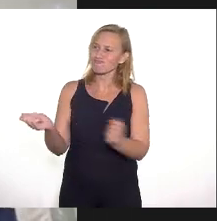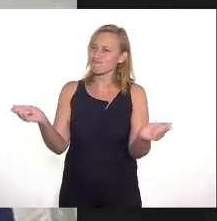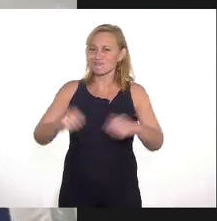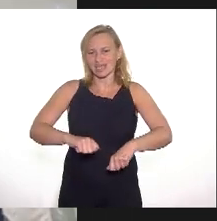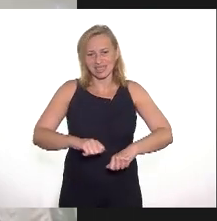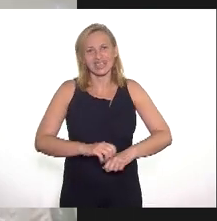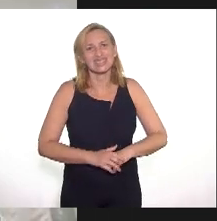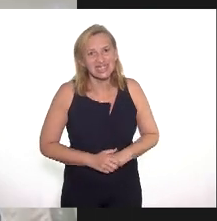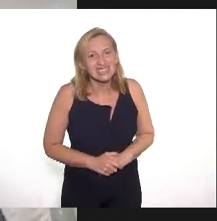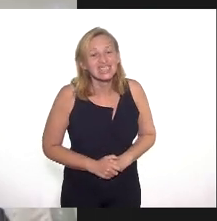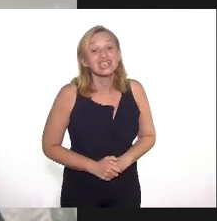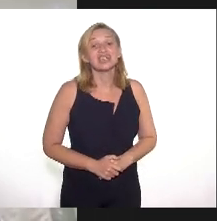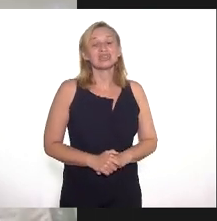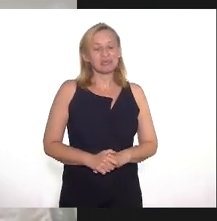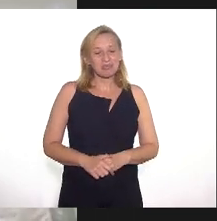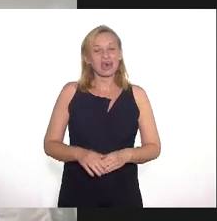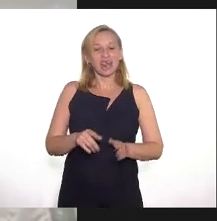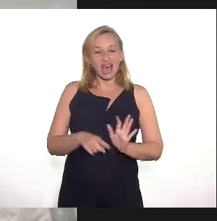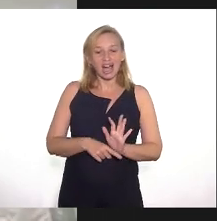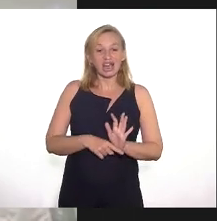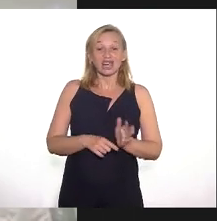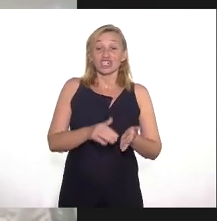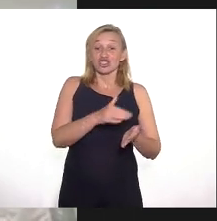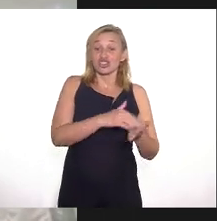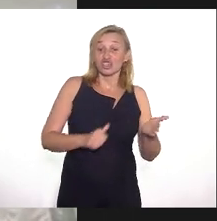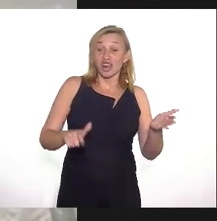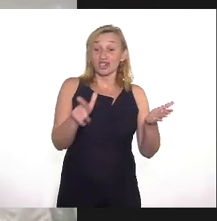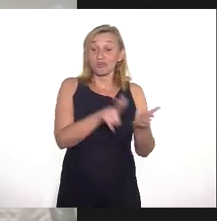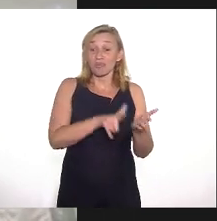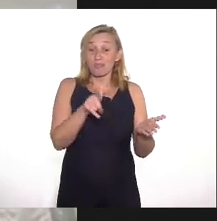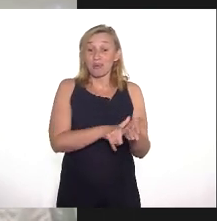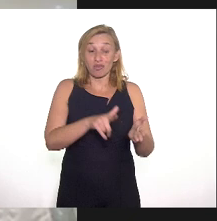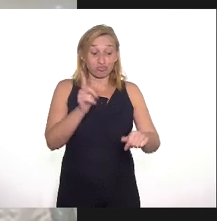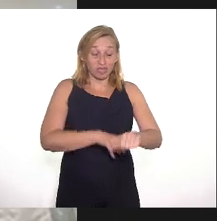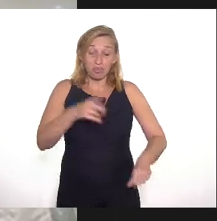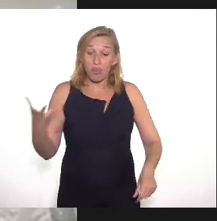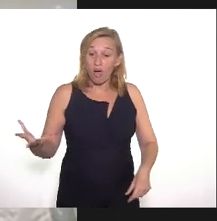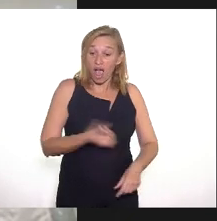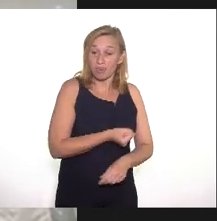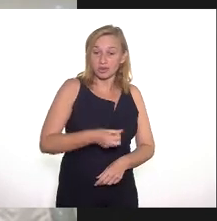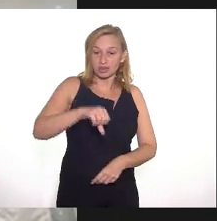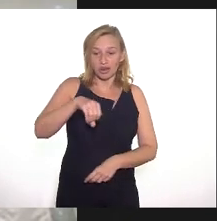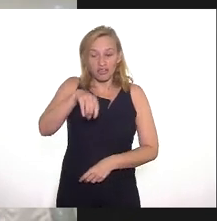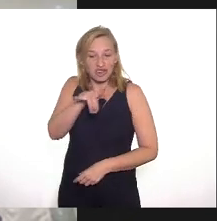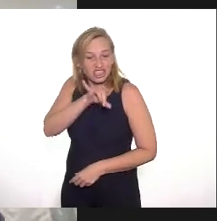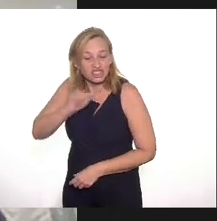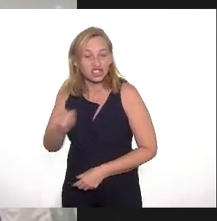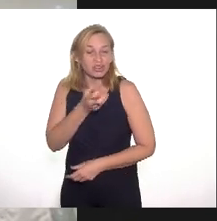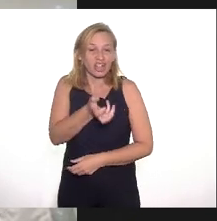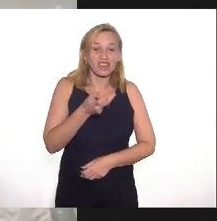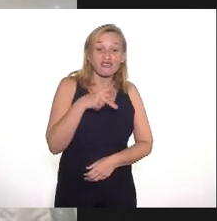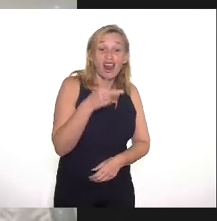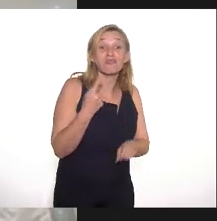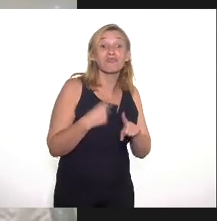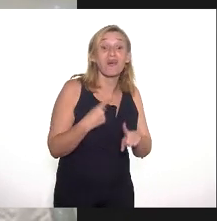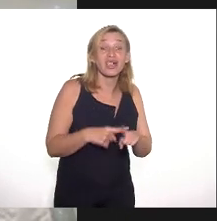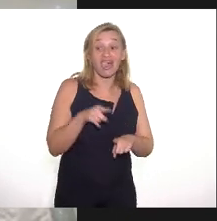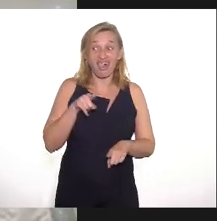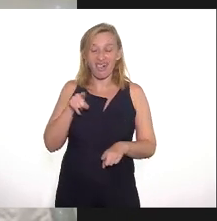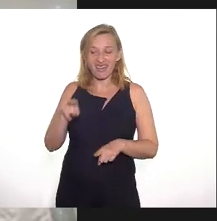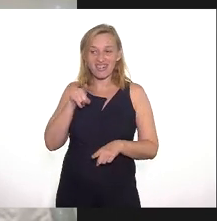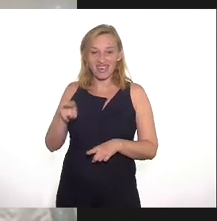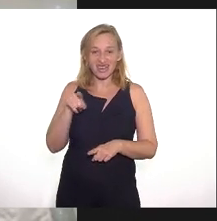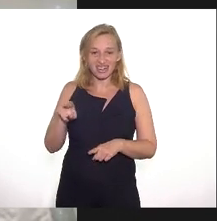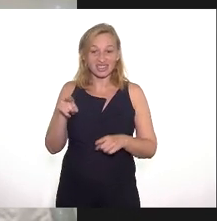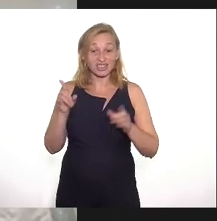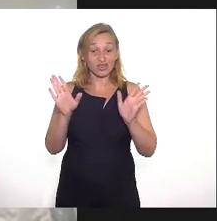competente para tirar um programa do papel no tempo recorde de 90 dias. Quero dizer isso porque aqueles que